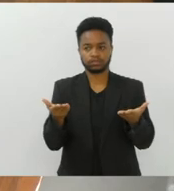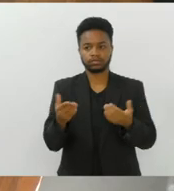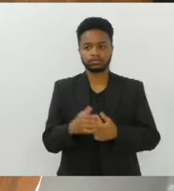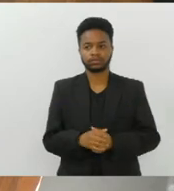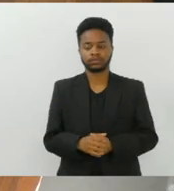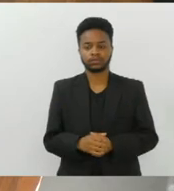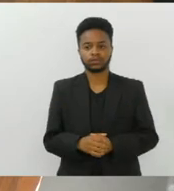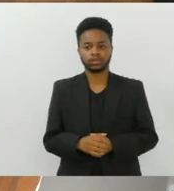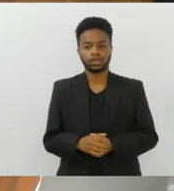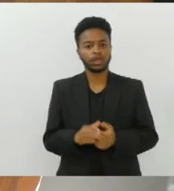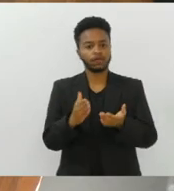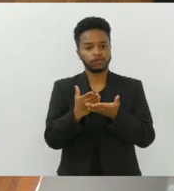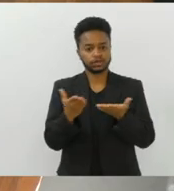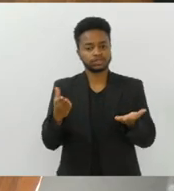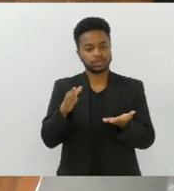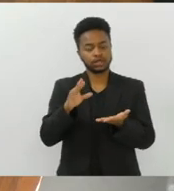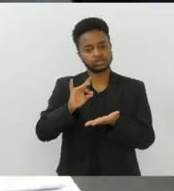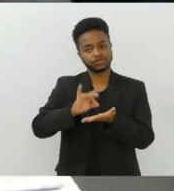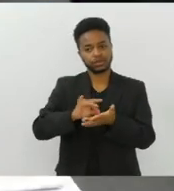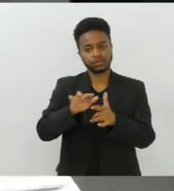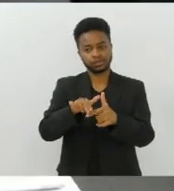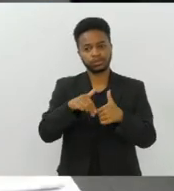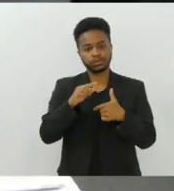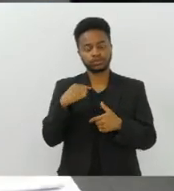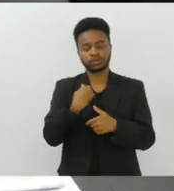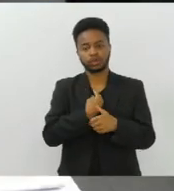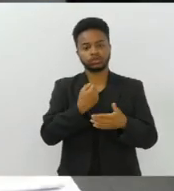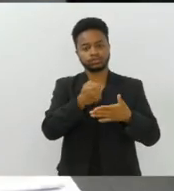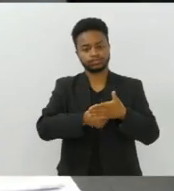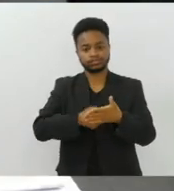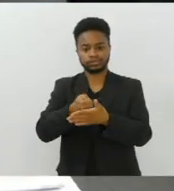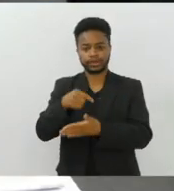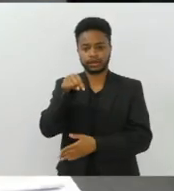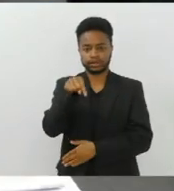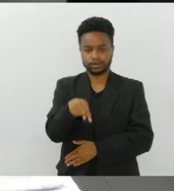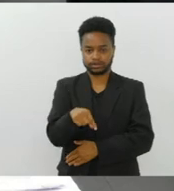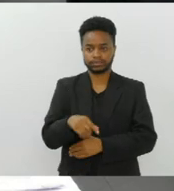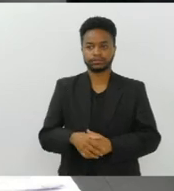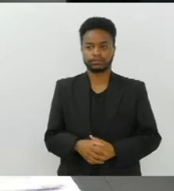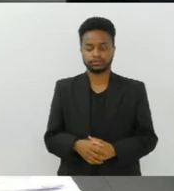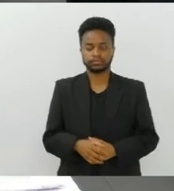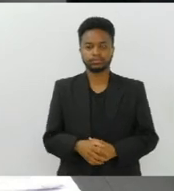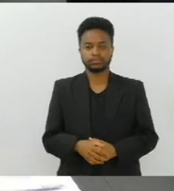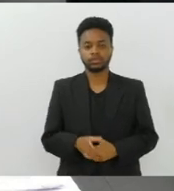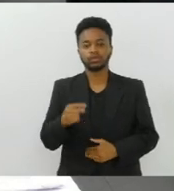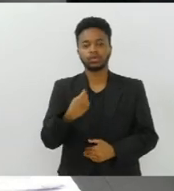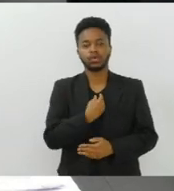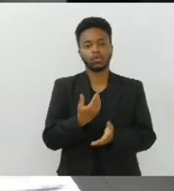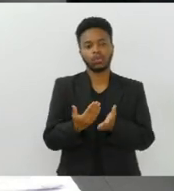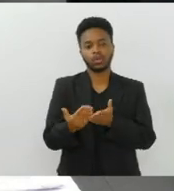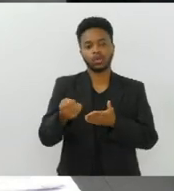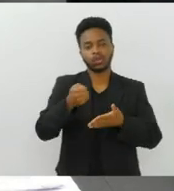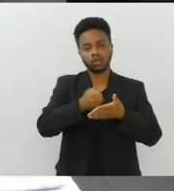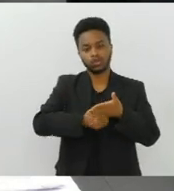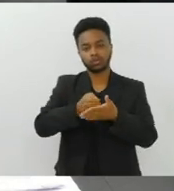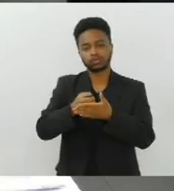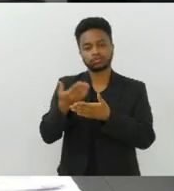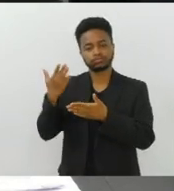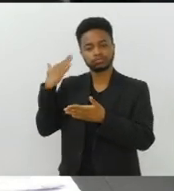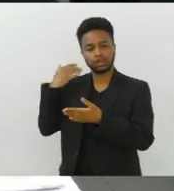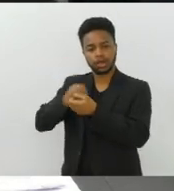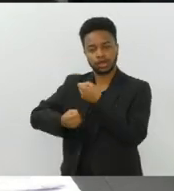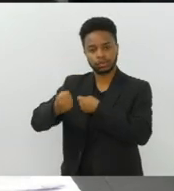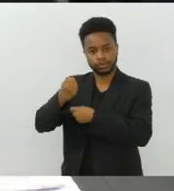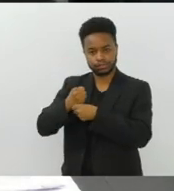vocês são a verdadeira causa desse momento que está acontecendo aqui, não é? São o início da nossa luta que começou lá no ano